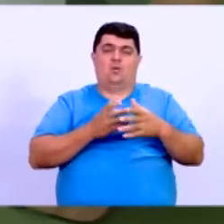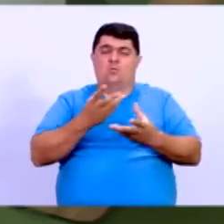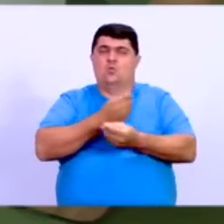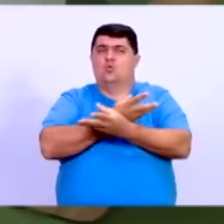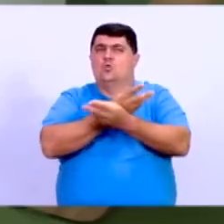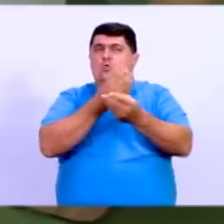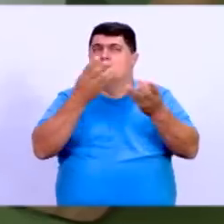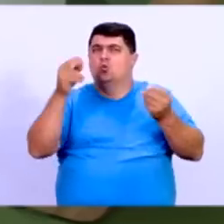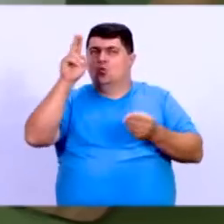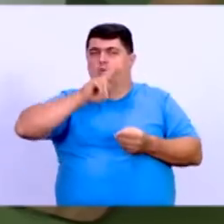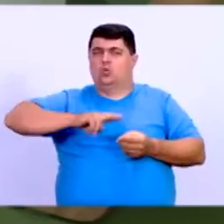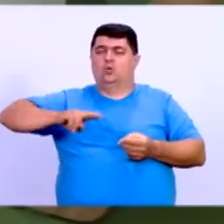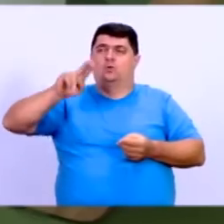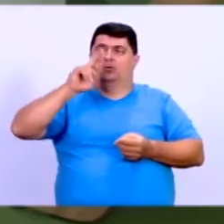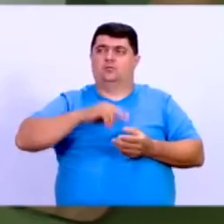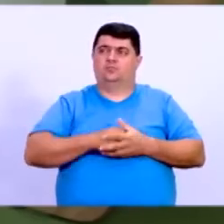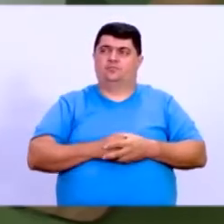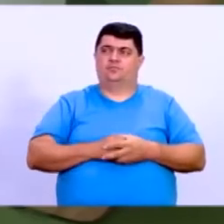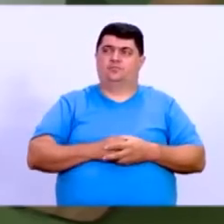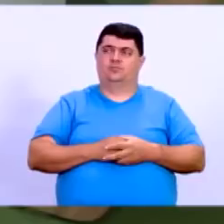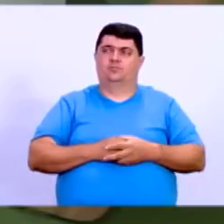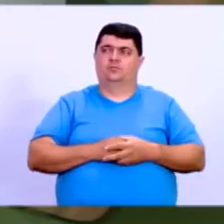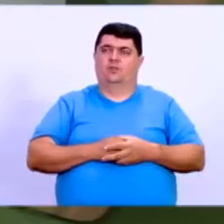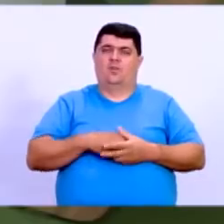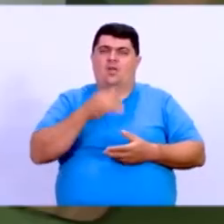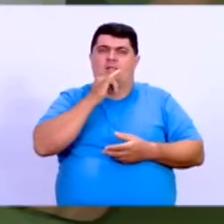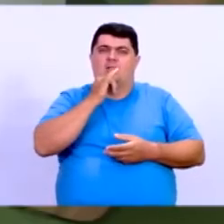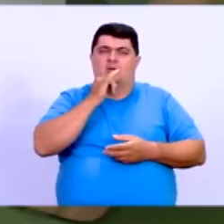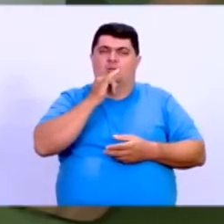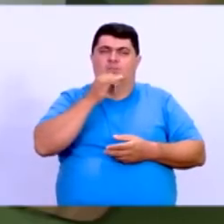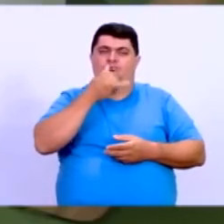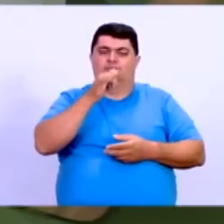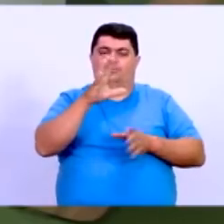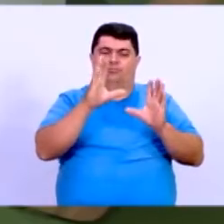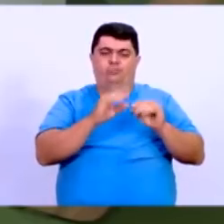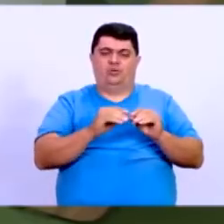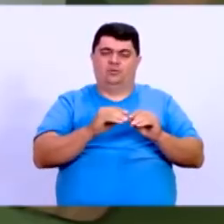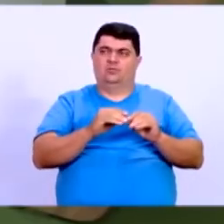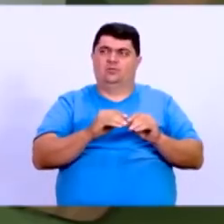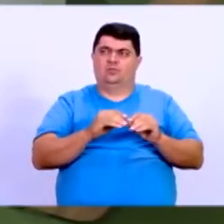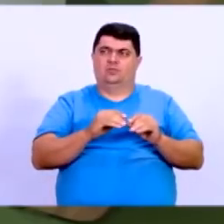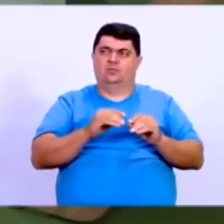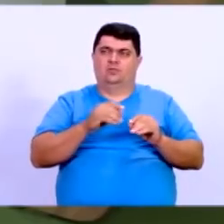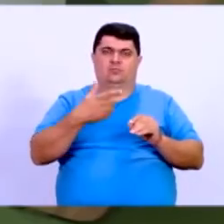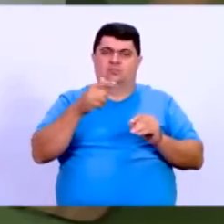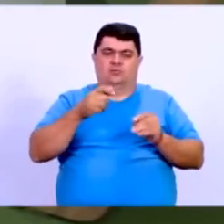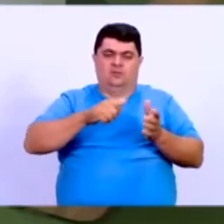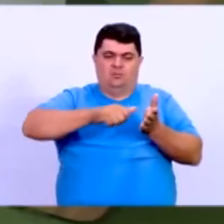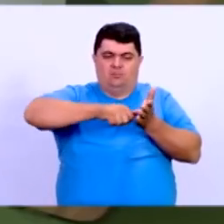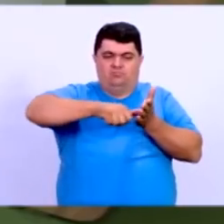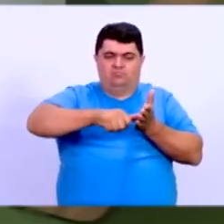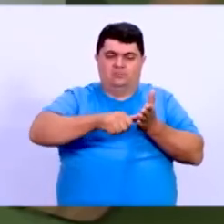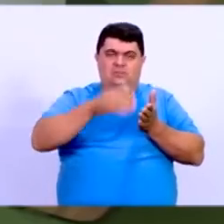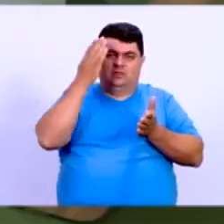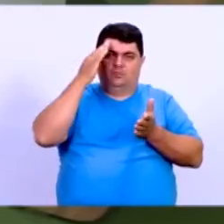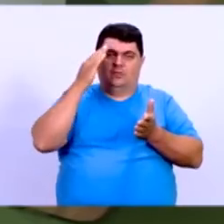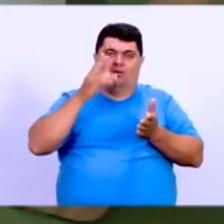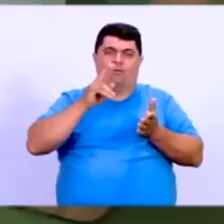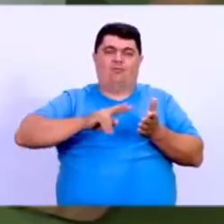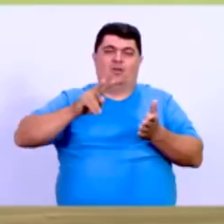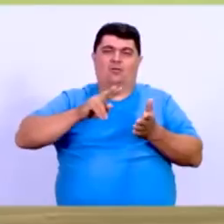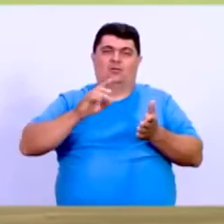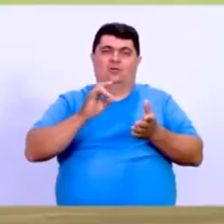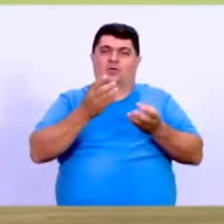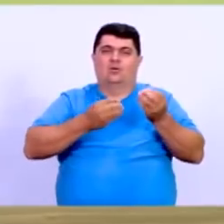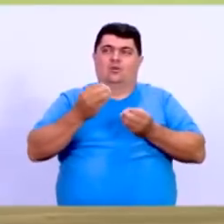utilizado atualmente, né? Thiago, e se acaba a energia, como é que acontece? Não tem mais aquela etiqueta colada no produto, agora é só o código de barra.